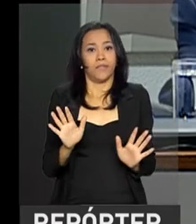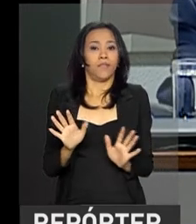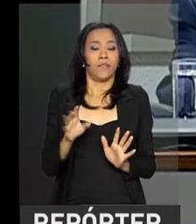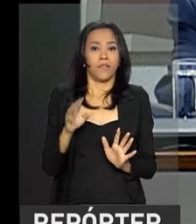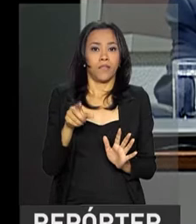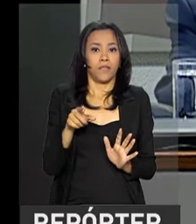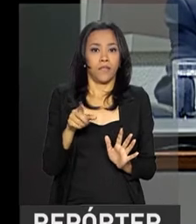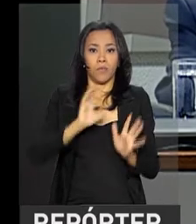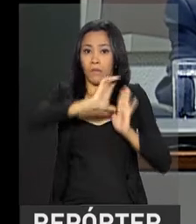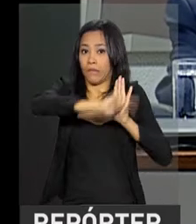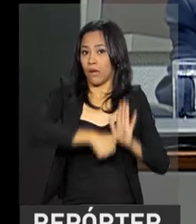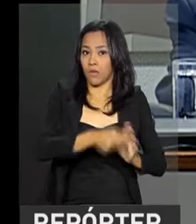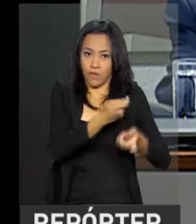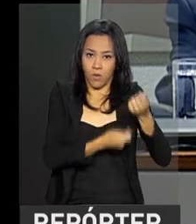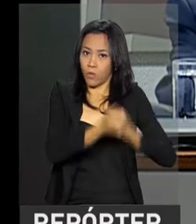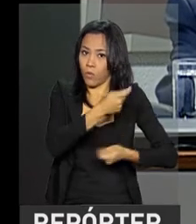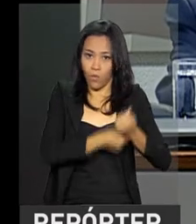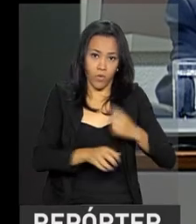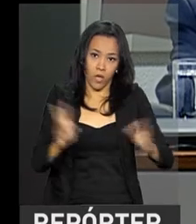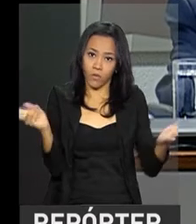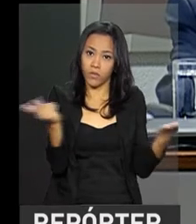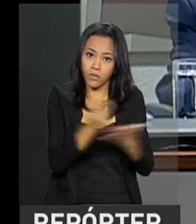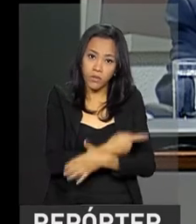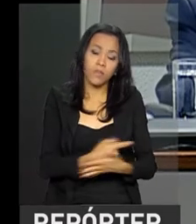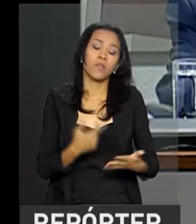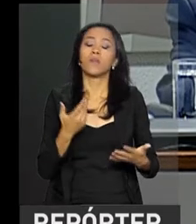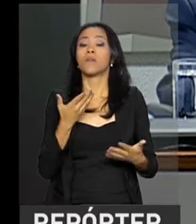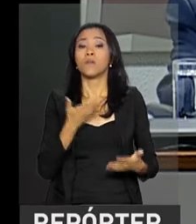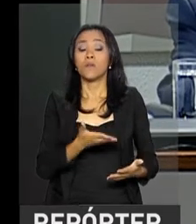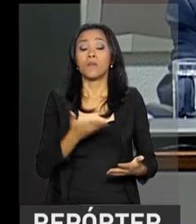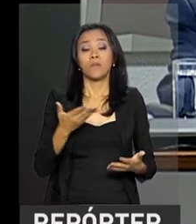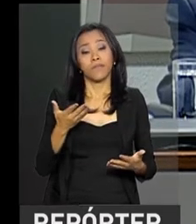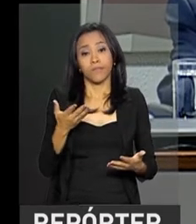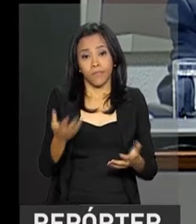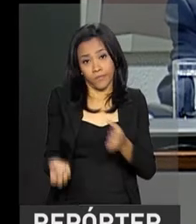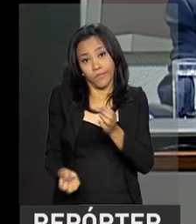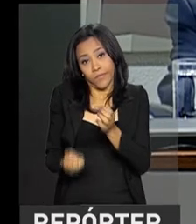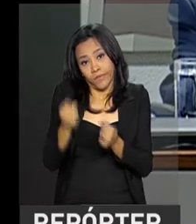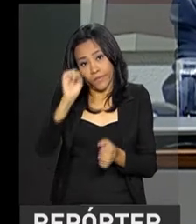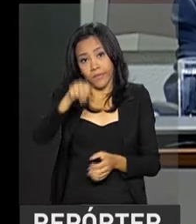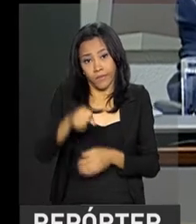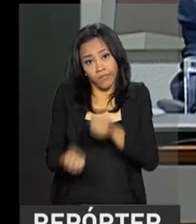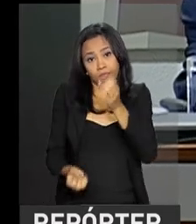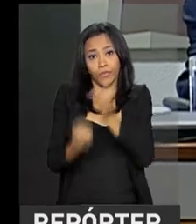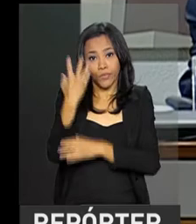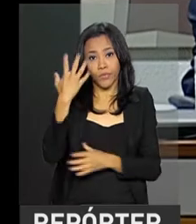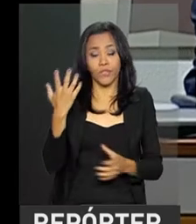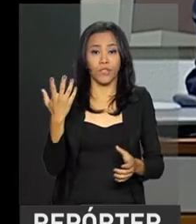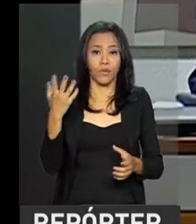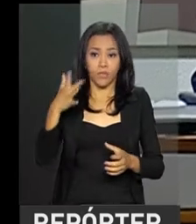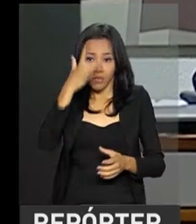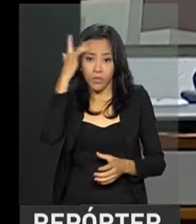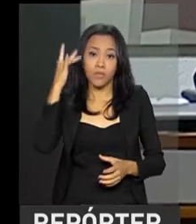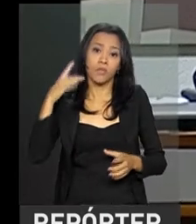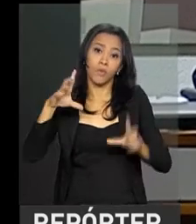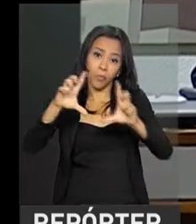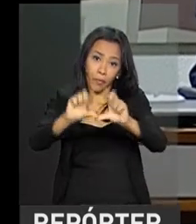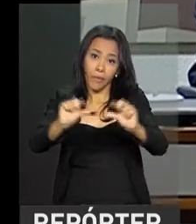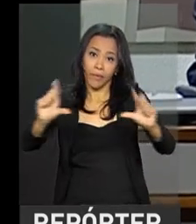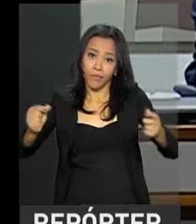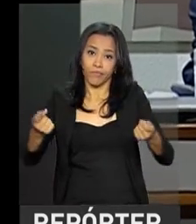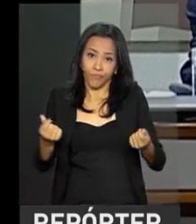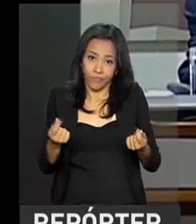forte com a queda da atividade econômica dessa magnitude gerou se uma queda no padrão de vida das pessoas é